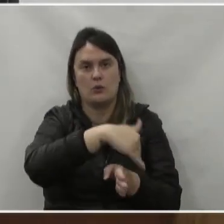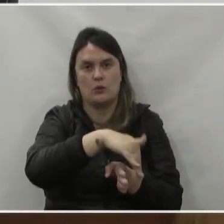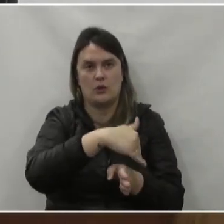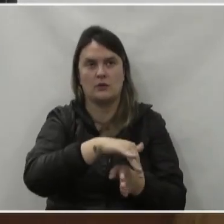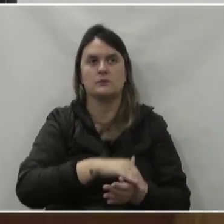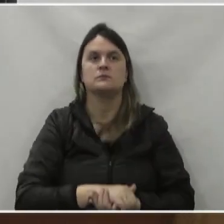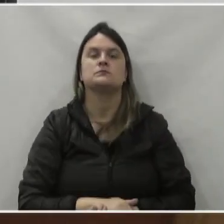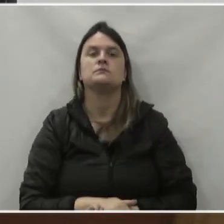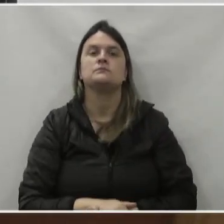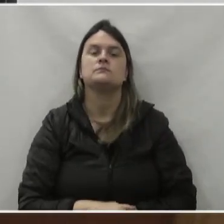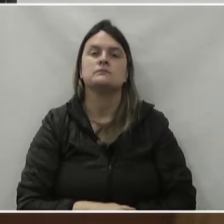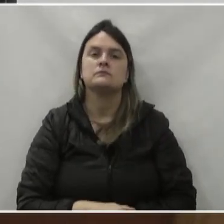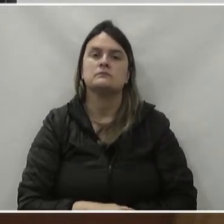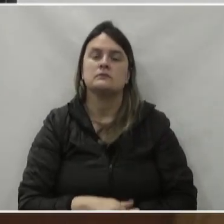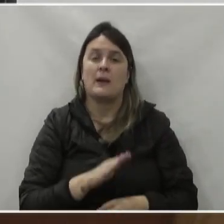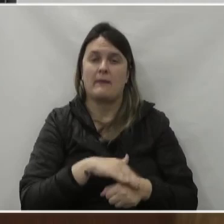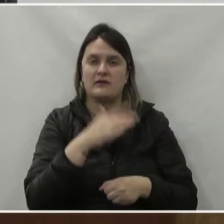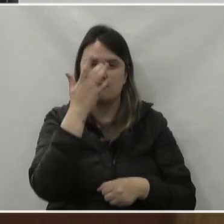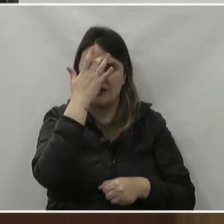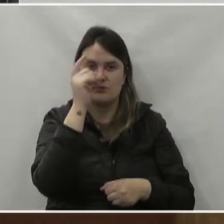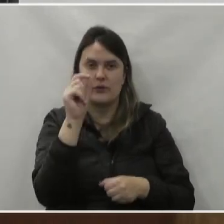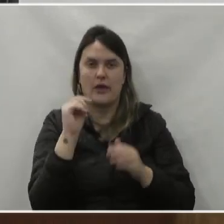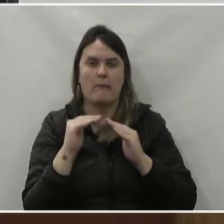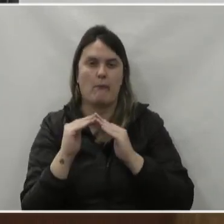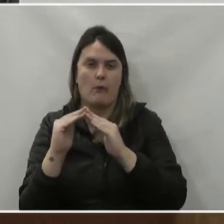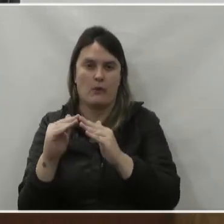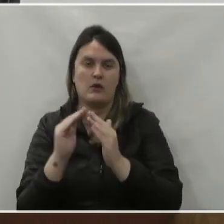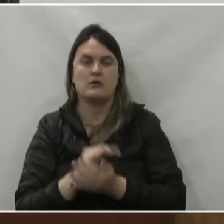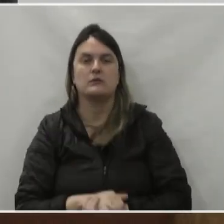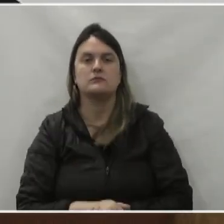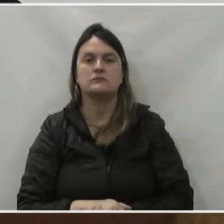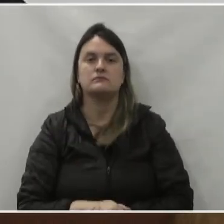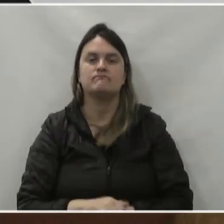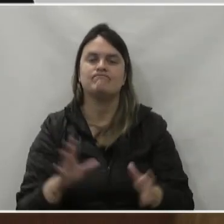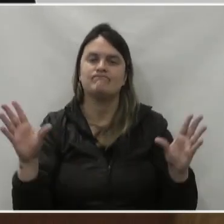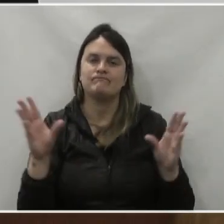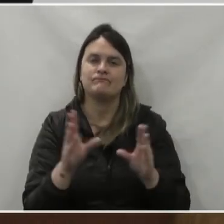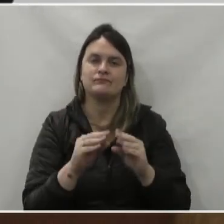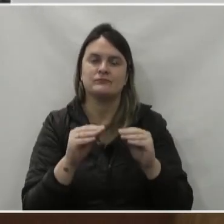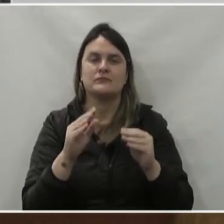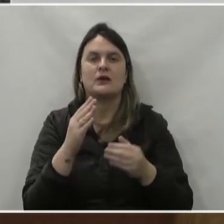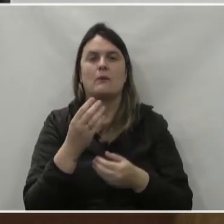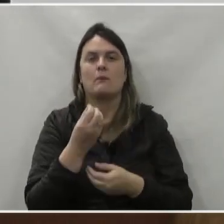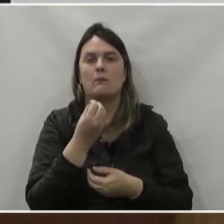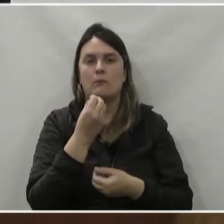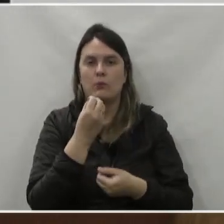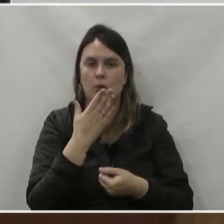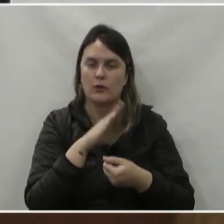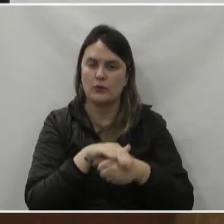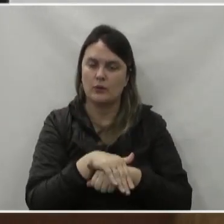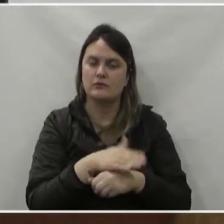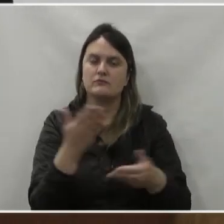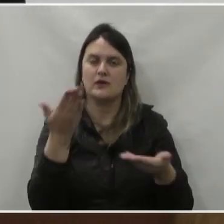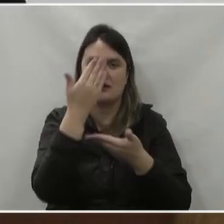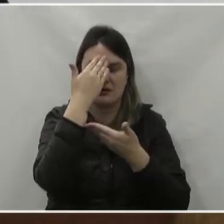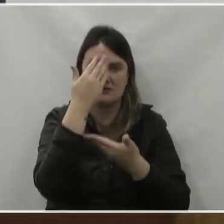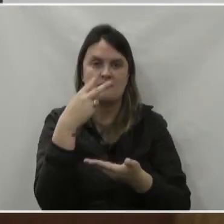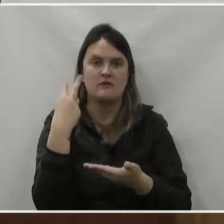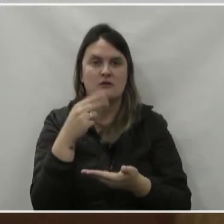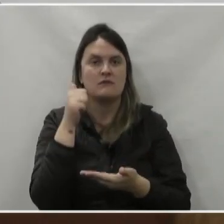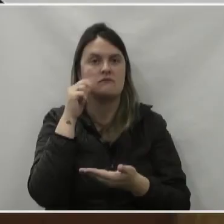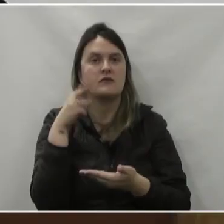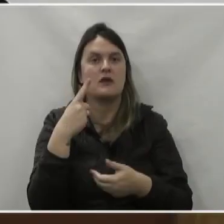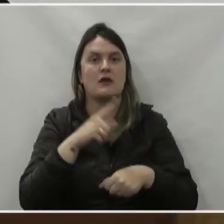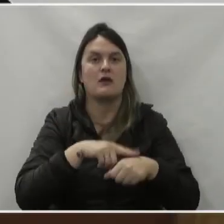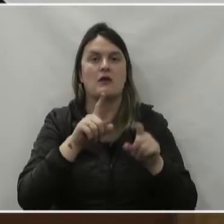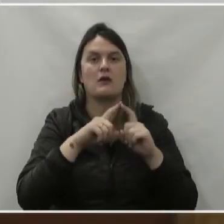e abrir essa rua aí para facilitar para todos os moradores. Na noite de hoje, então, seria isso. Nada mais havendo, eu agradeço aos senhores vereadores e a